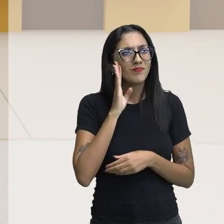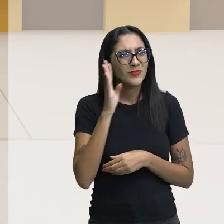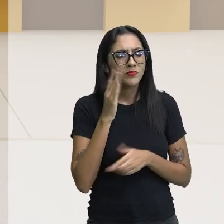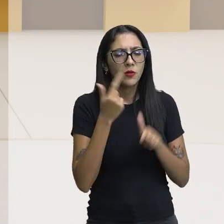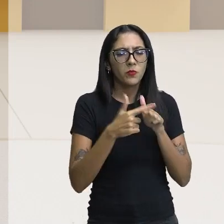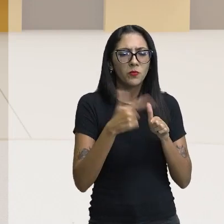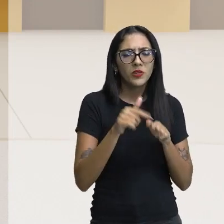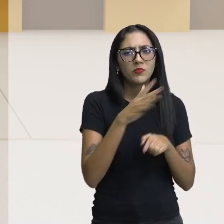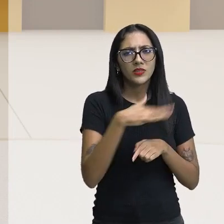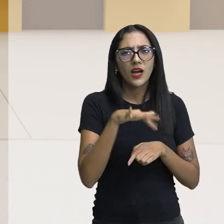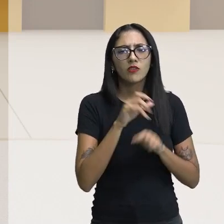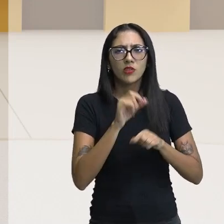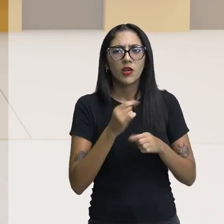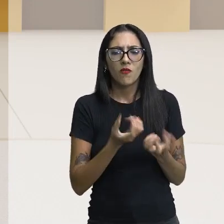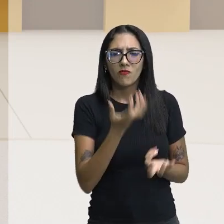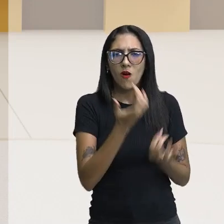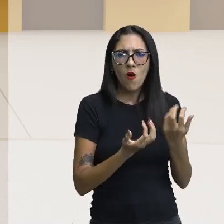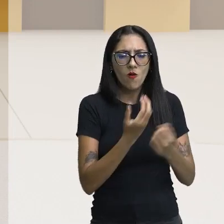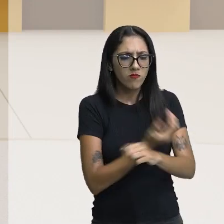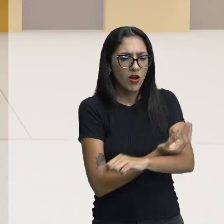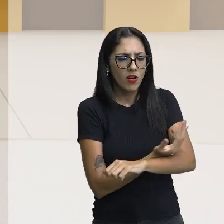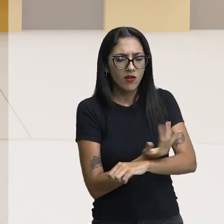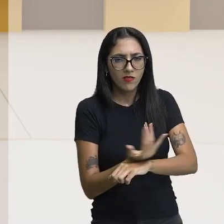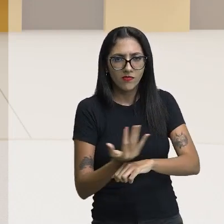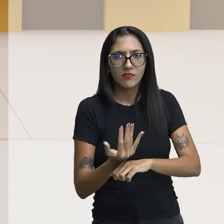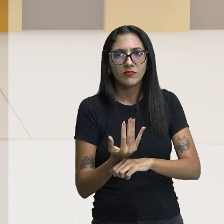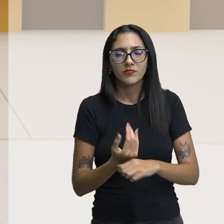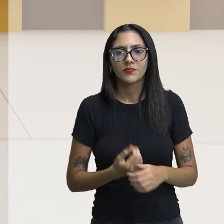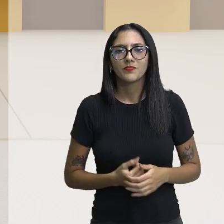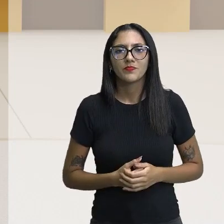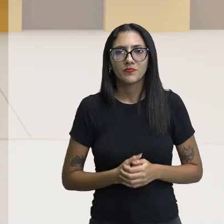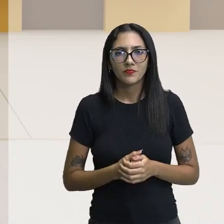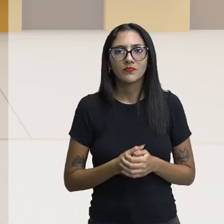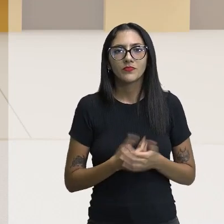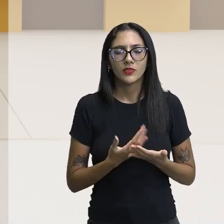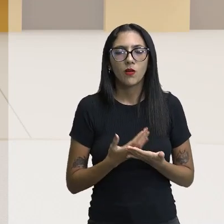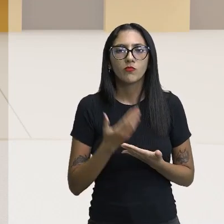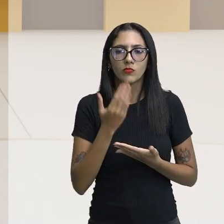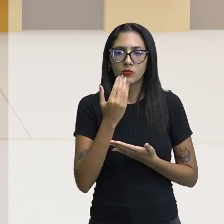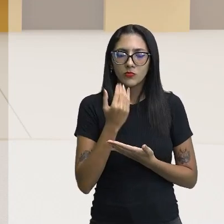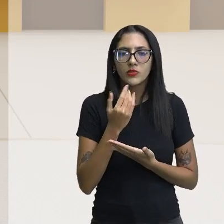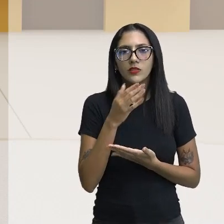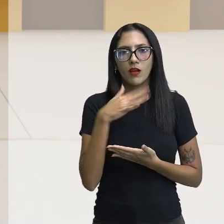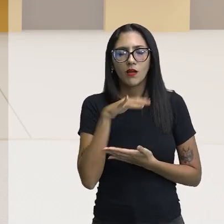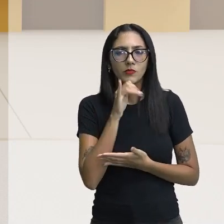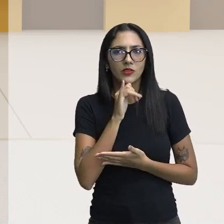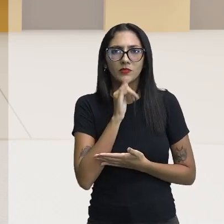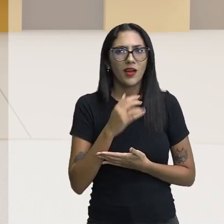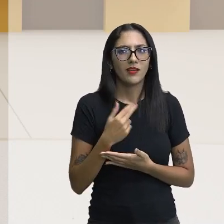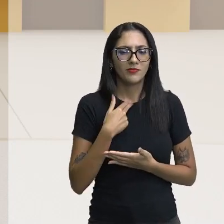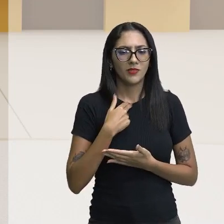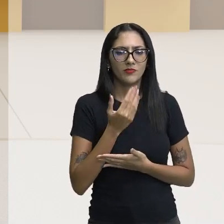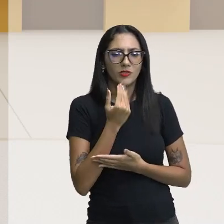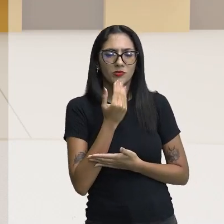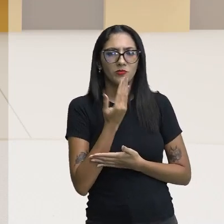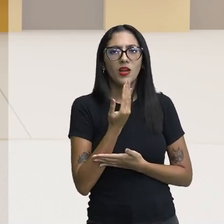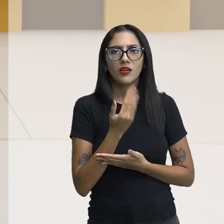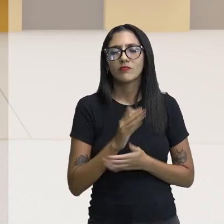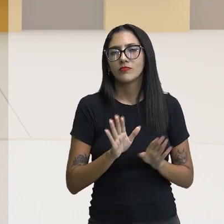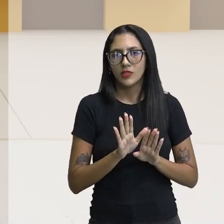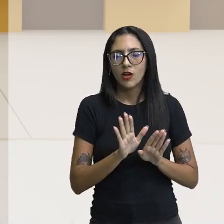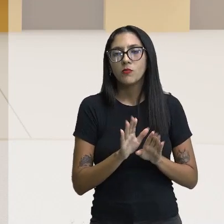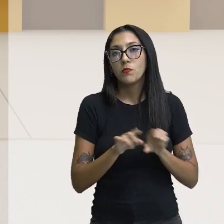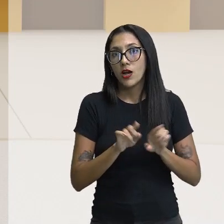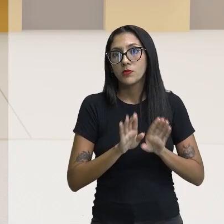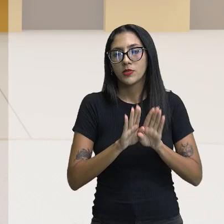queimadas florestais. Então, é algo importante a alimentação, não é? Quer dizer que não vamos mais nos alimentar? Sim, vamos, mas